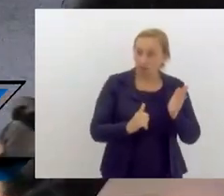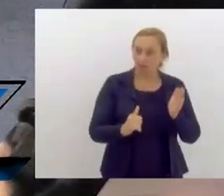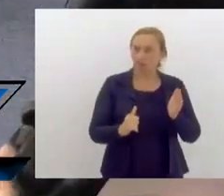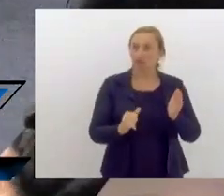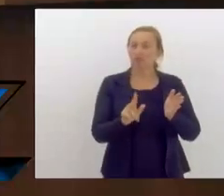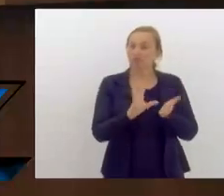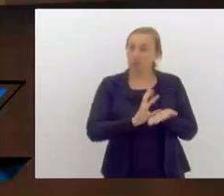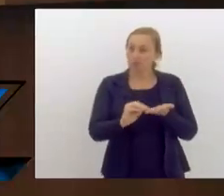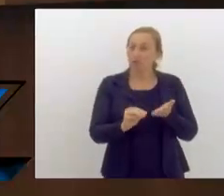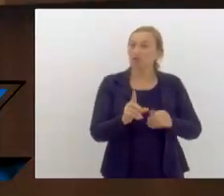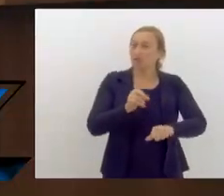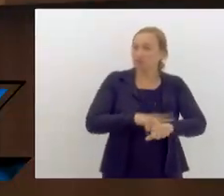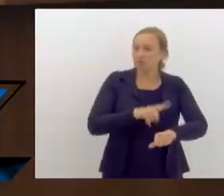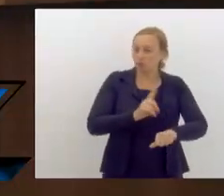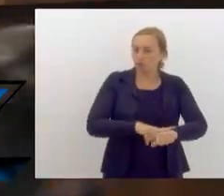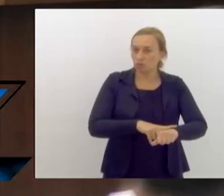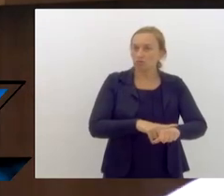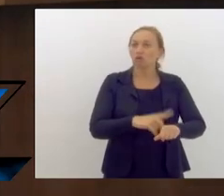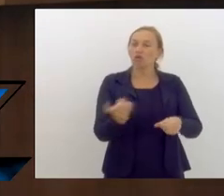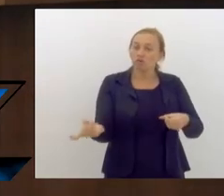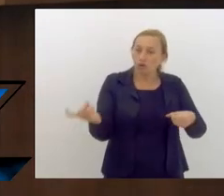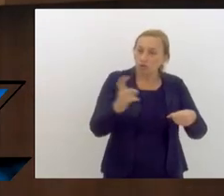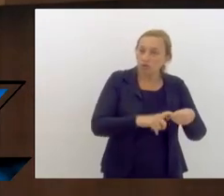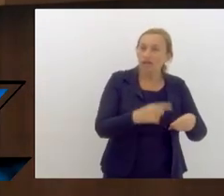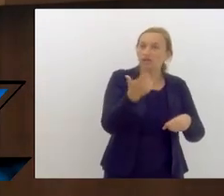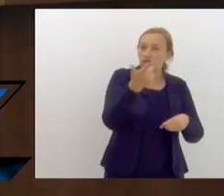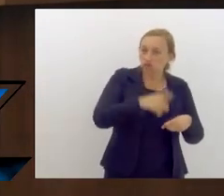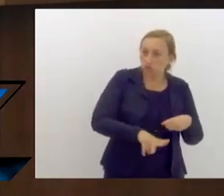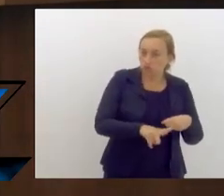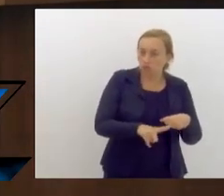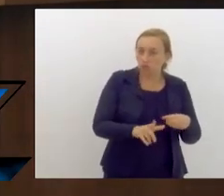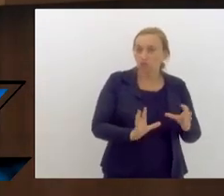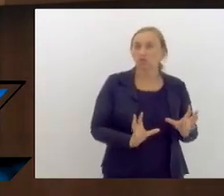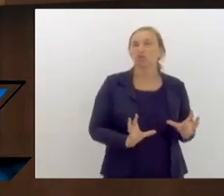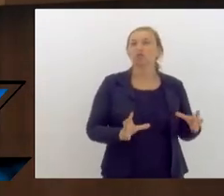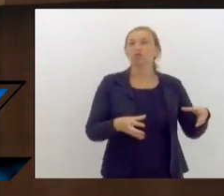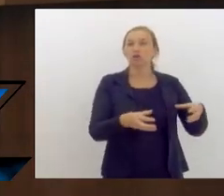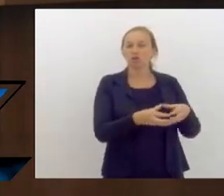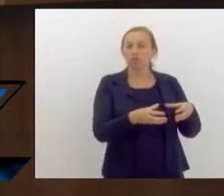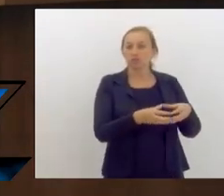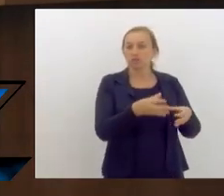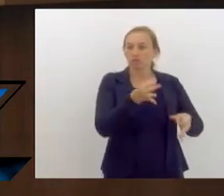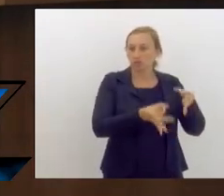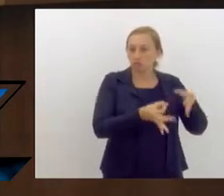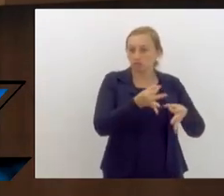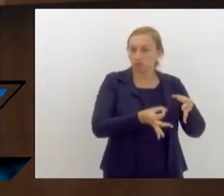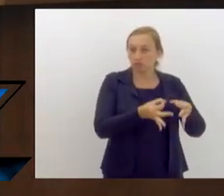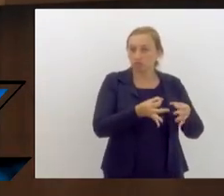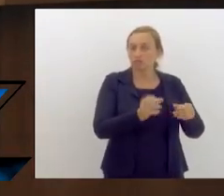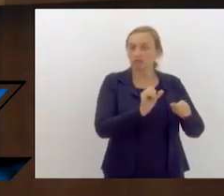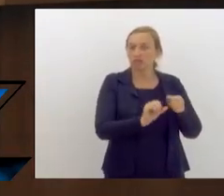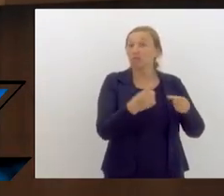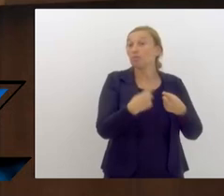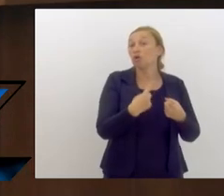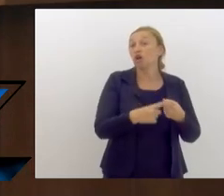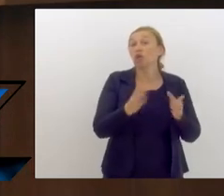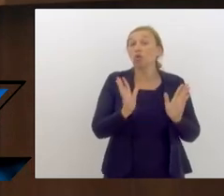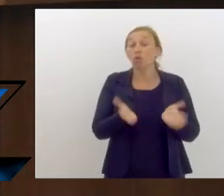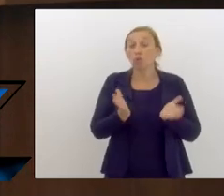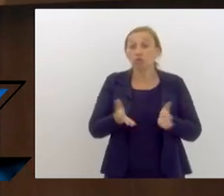e a gente levar novamente submeter ao colegiado sol realização porque hoje